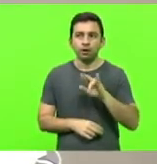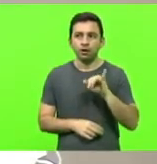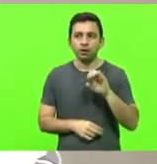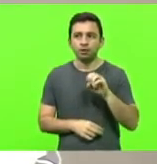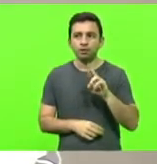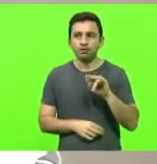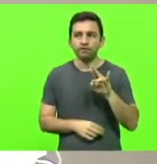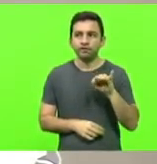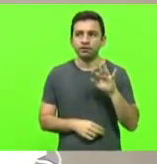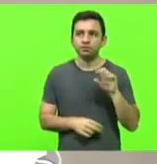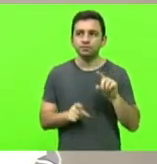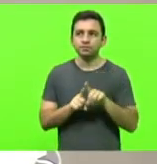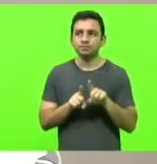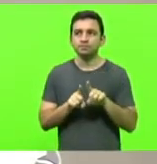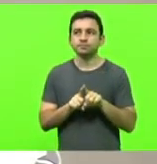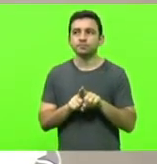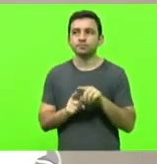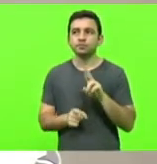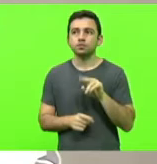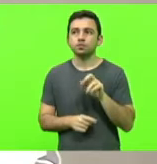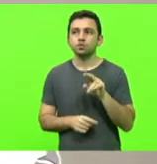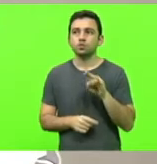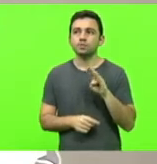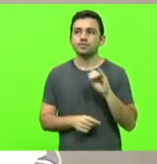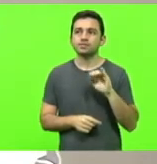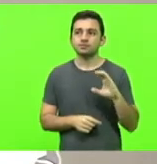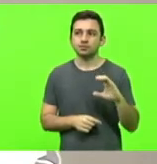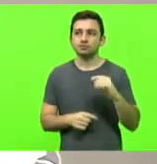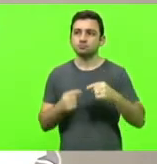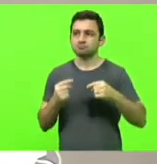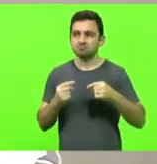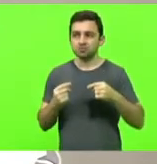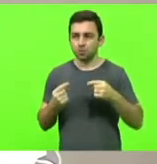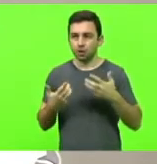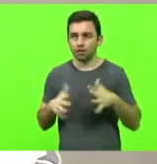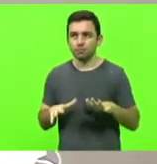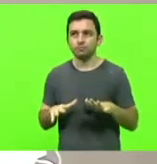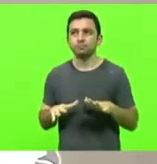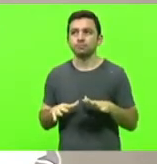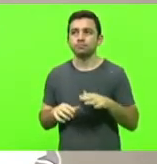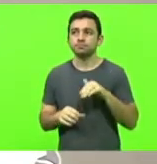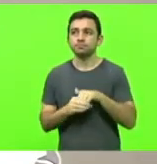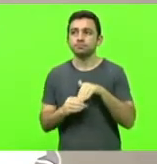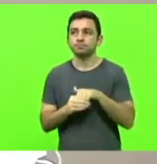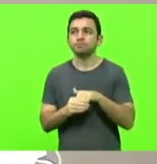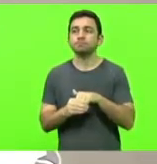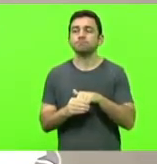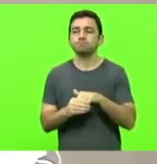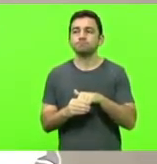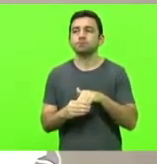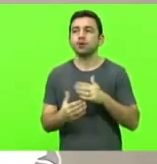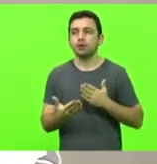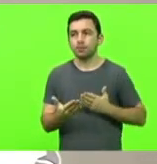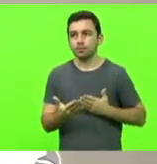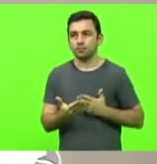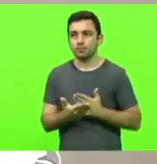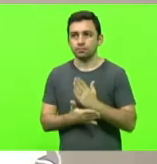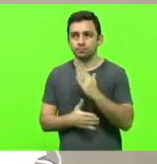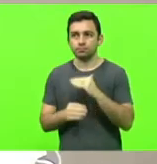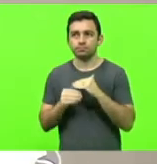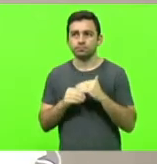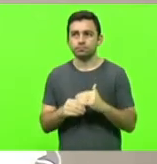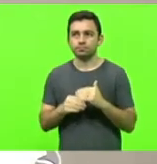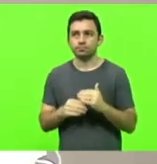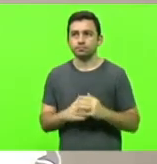Urubici, em discussão. Não havendo quem queira discutir, em votação. Deputados que aprovam, permaneçam como se encontram. Aprovado